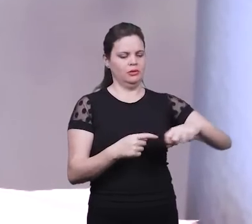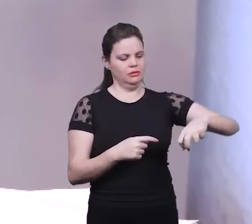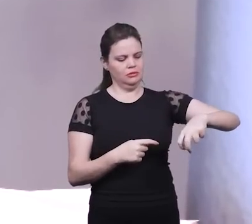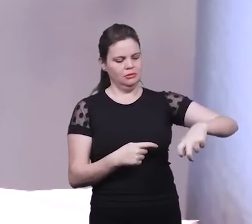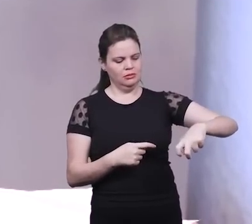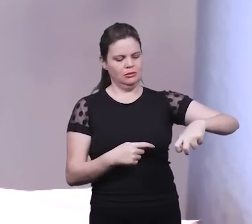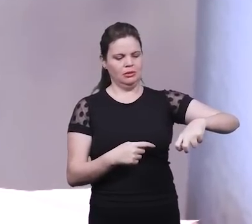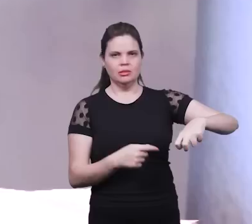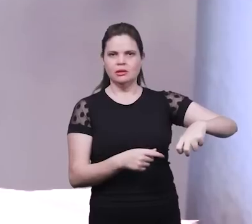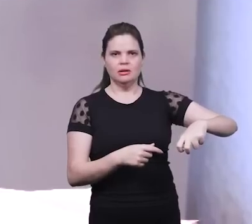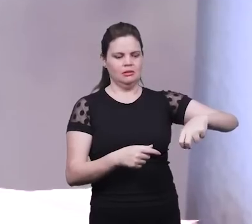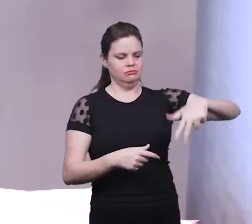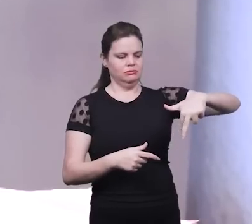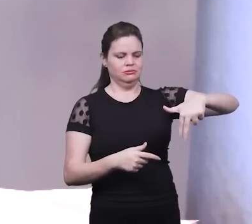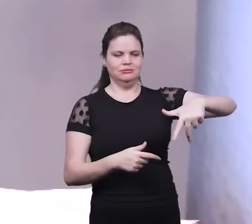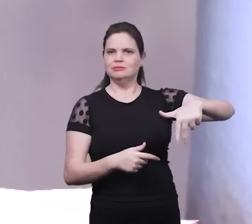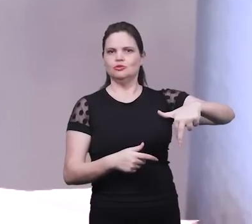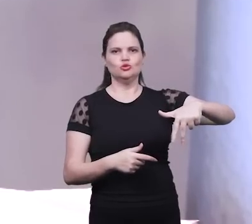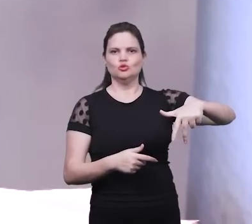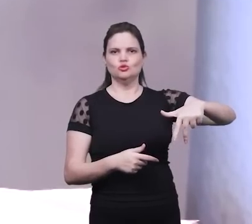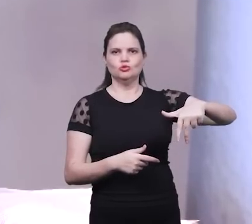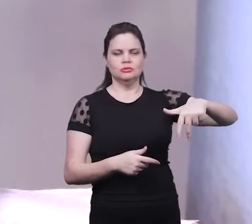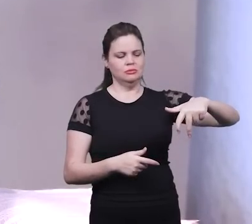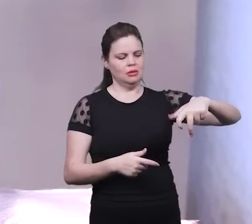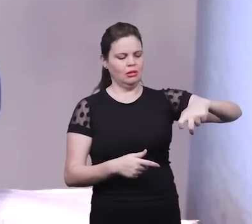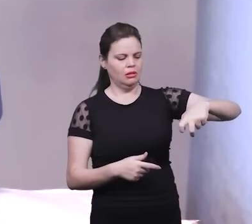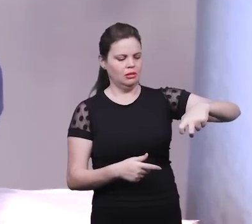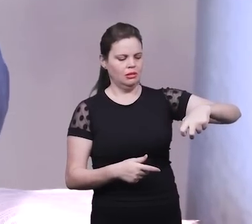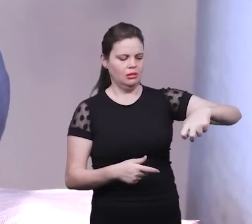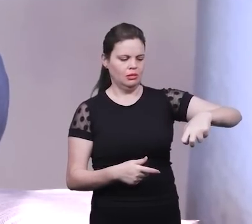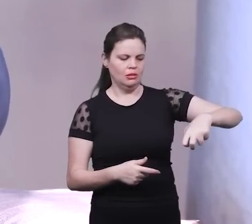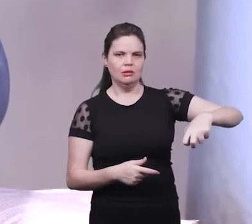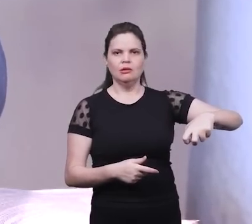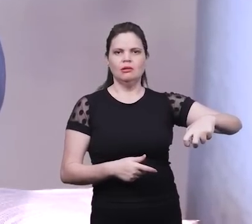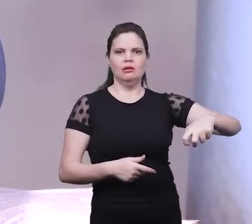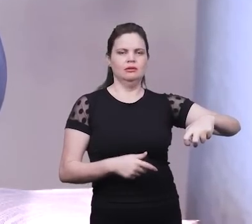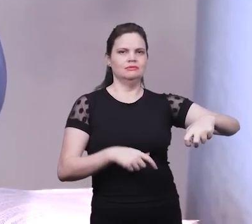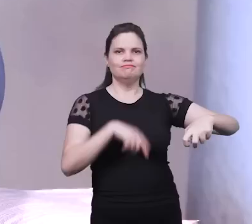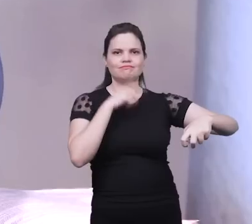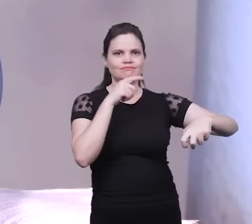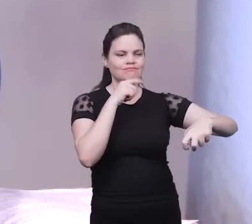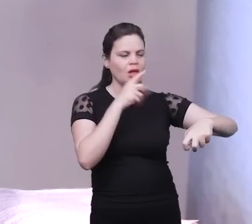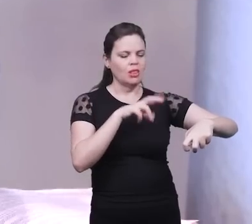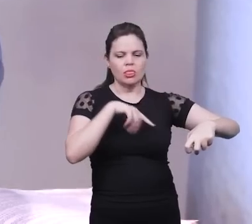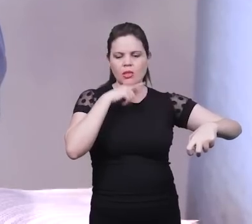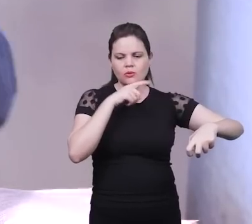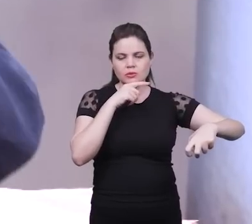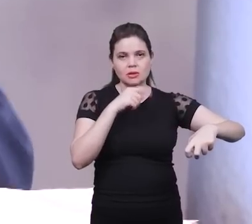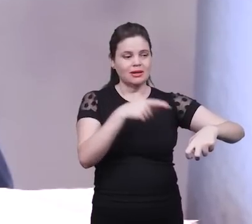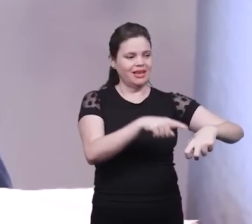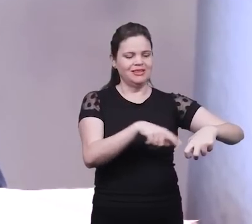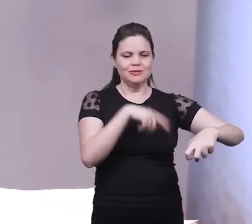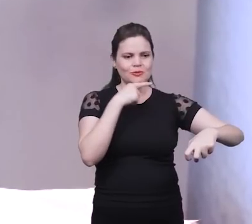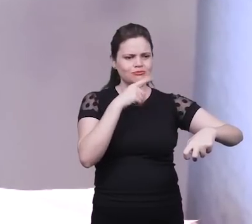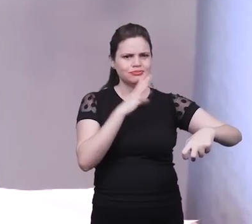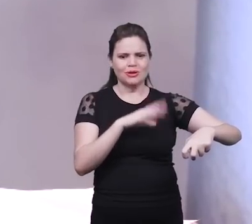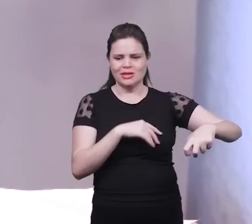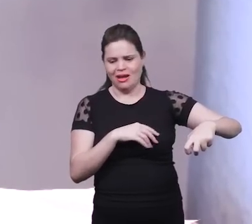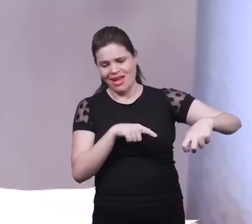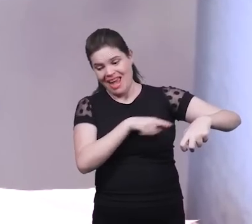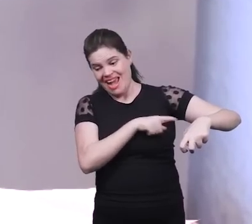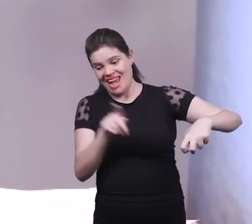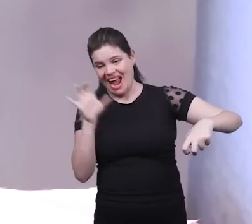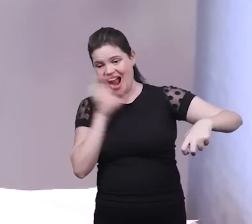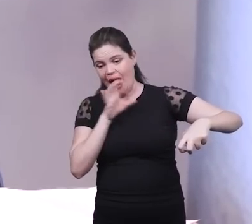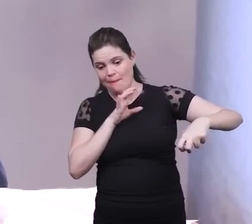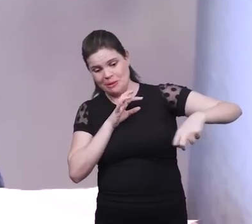entender, era um paralítico, né? Com suas palavras, ele falou e o paralítico foi curado. Não precisou nem entrar no tanque. Pela palavra de Jesus, ele foi curado.